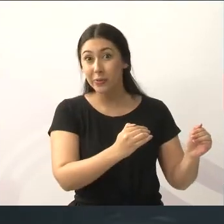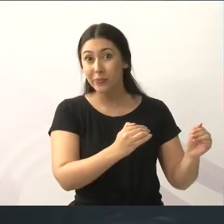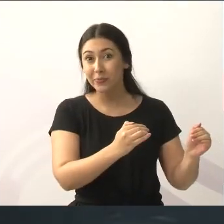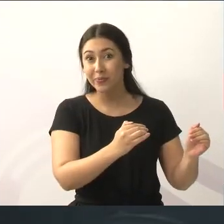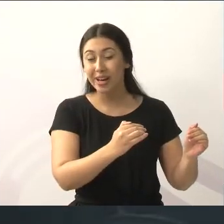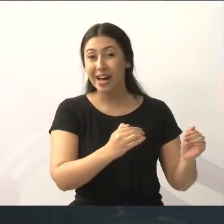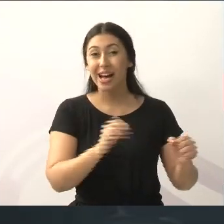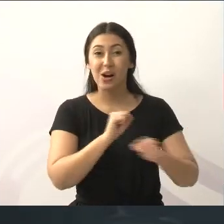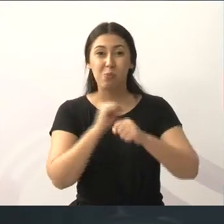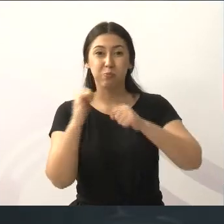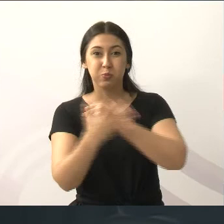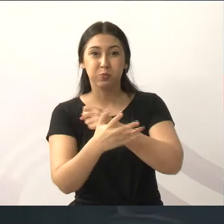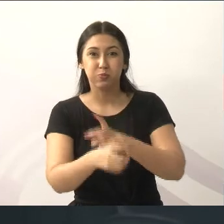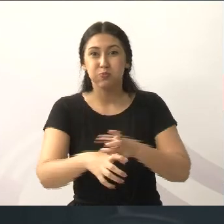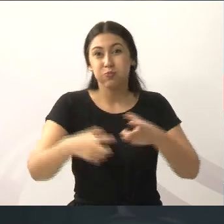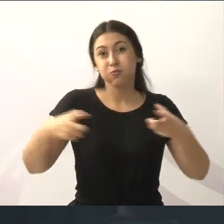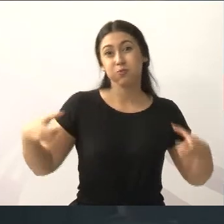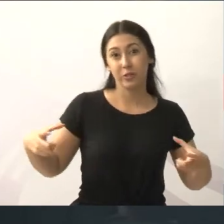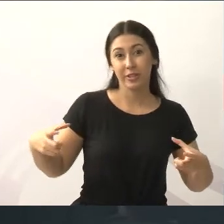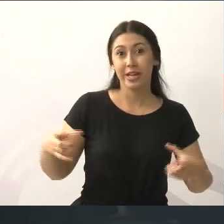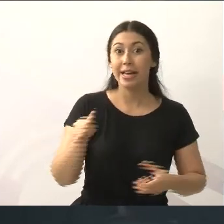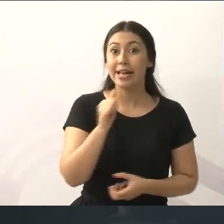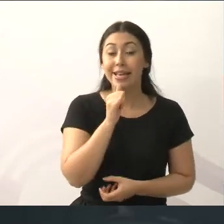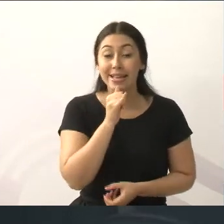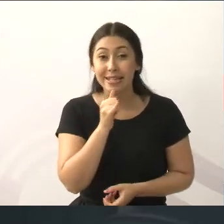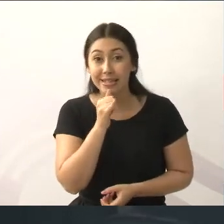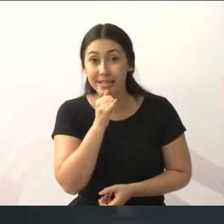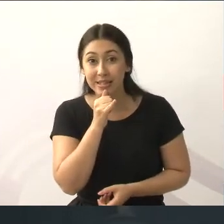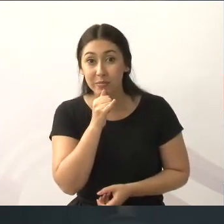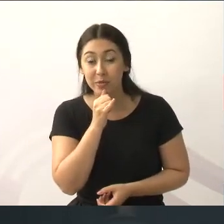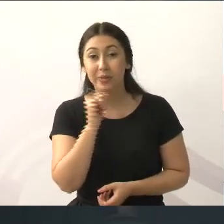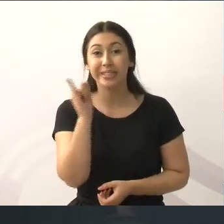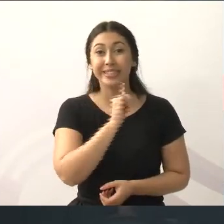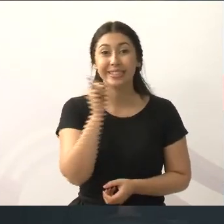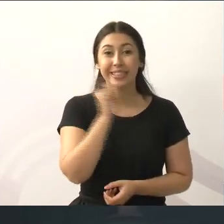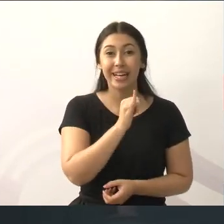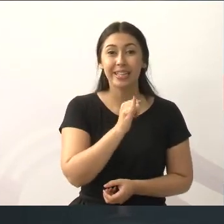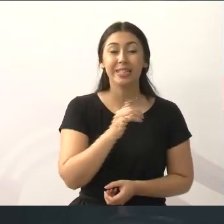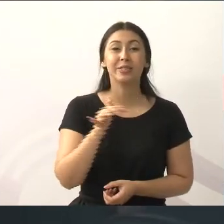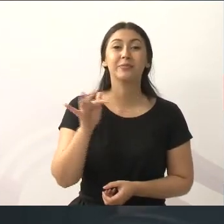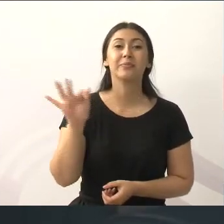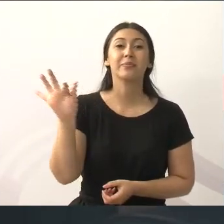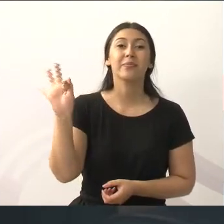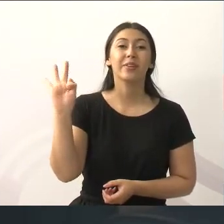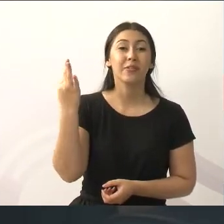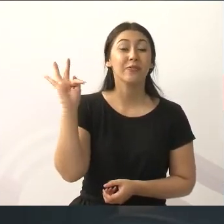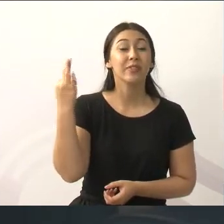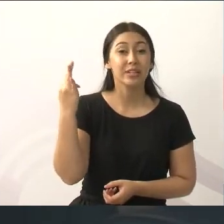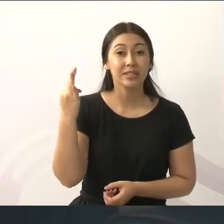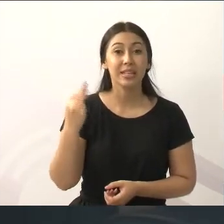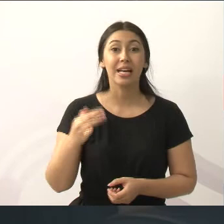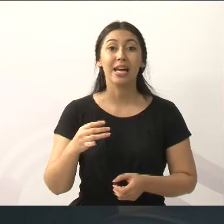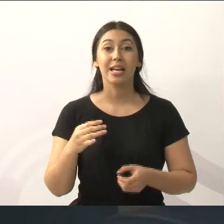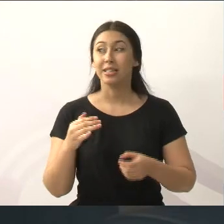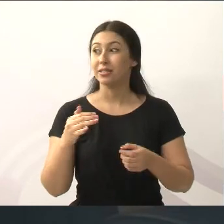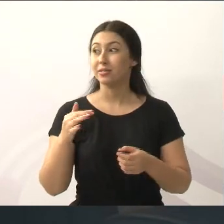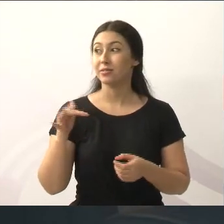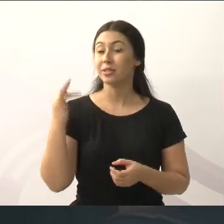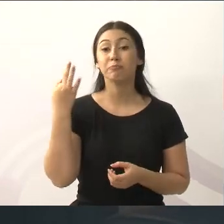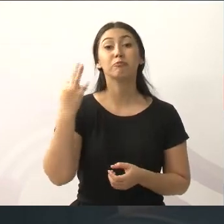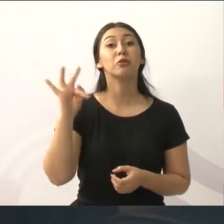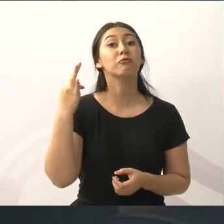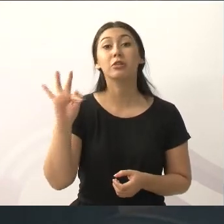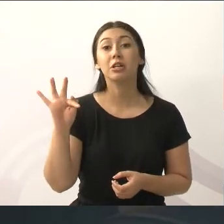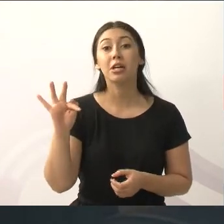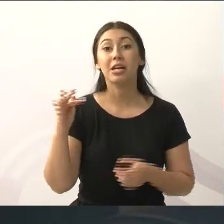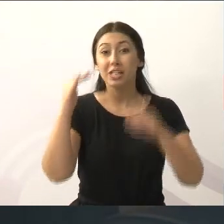aqui o exemplo da Itália e o exemplo também da França. Países que não fizeram isolamento social e que agora